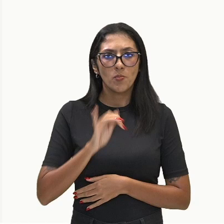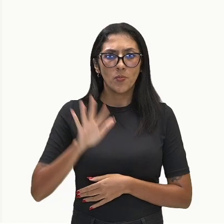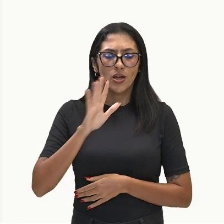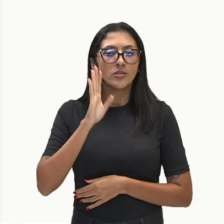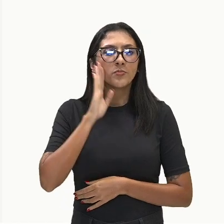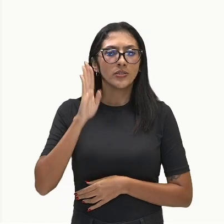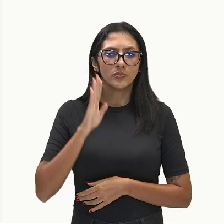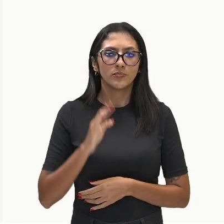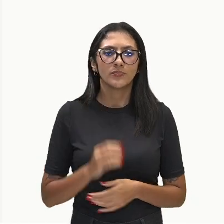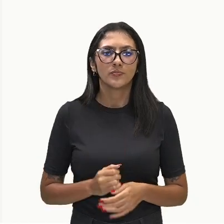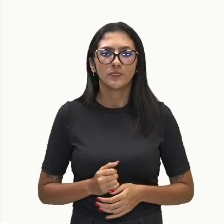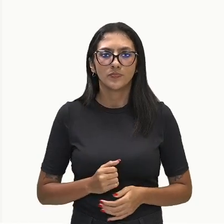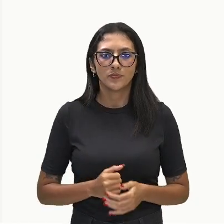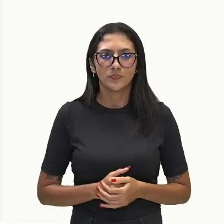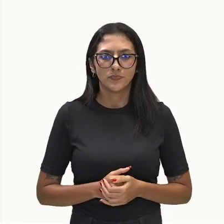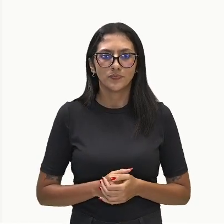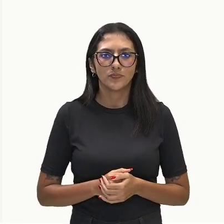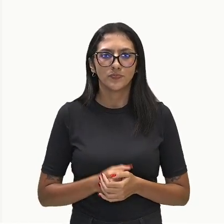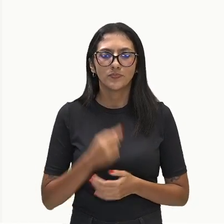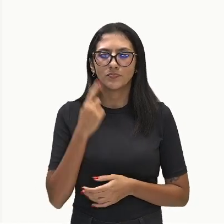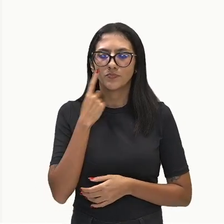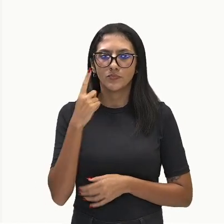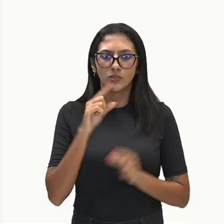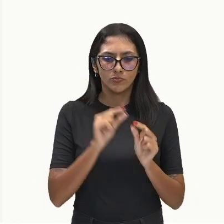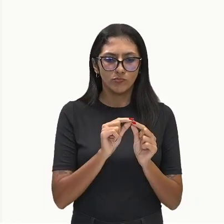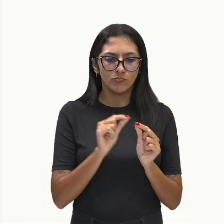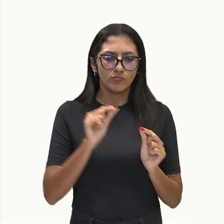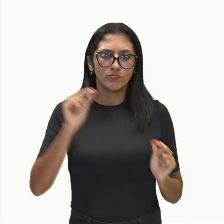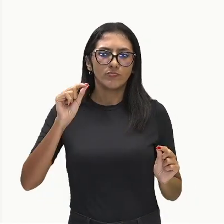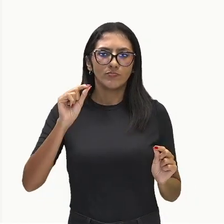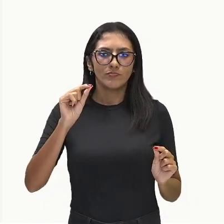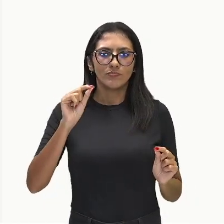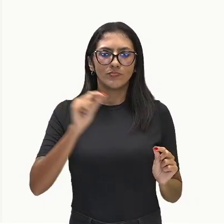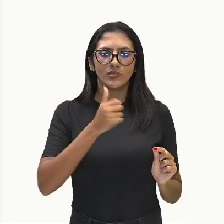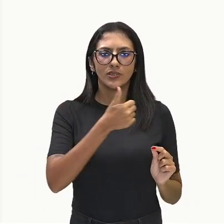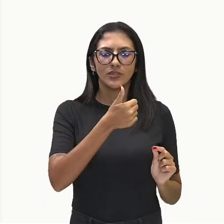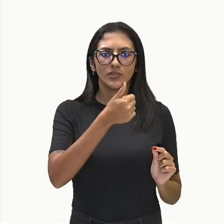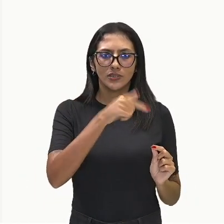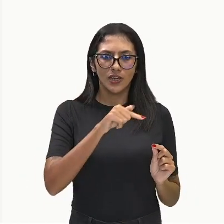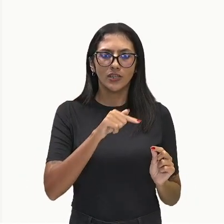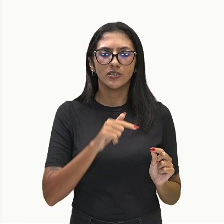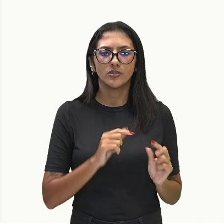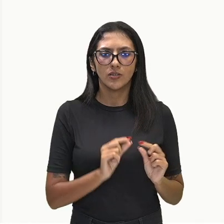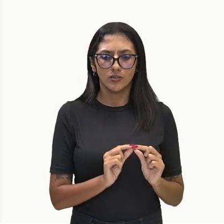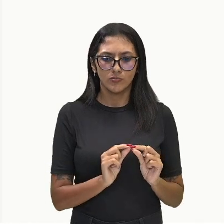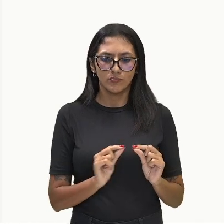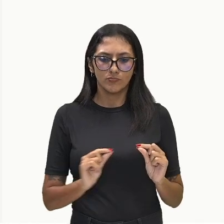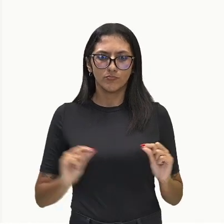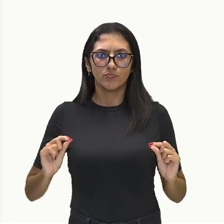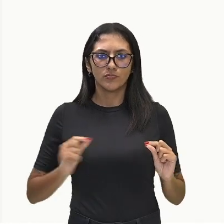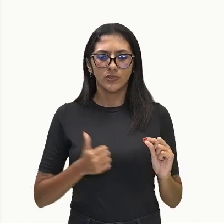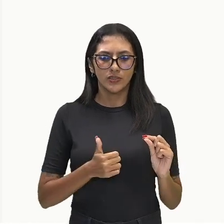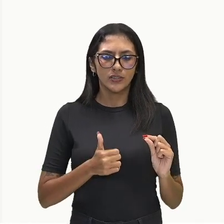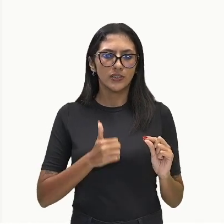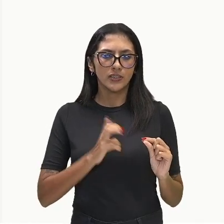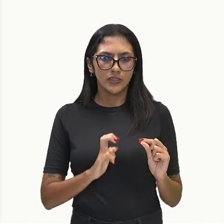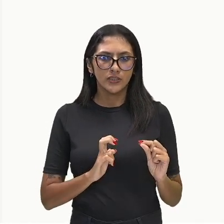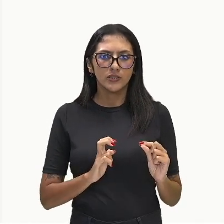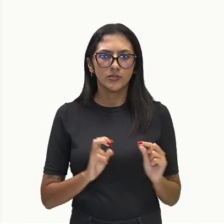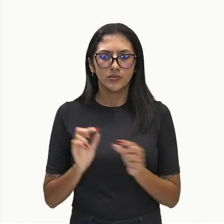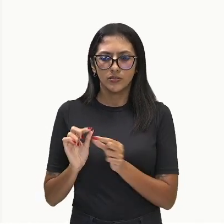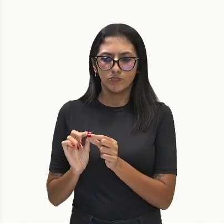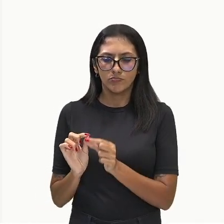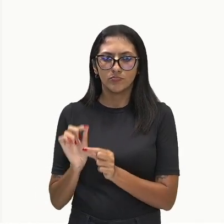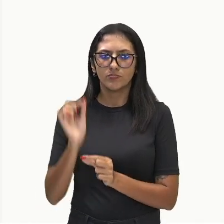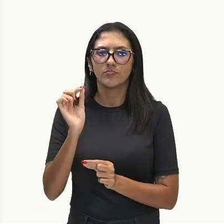Olha só, a hipotenusa aqui mede 17, esse cateto mede 15 e